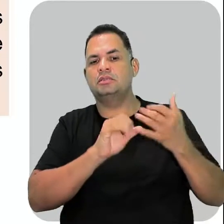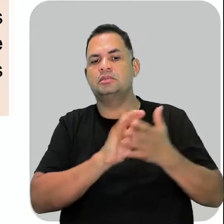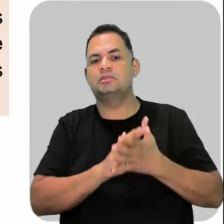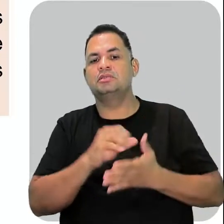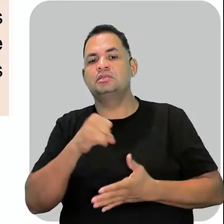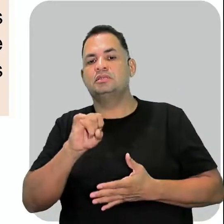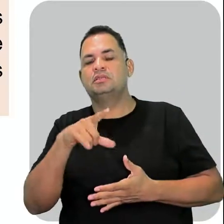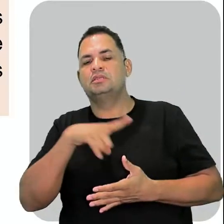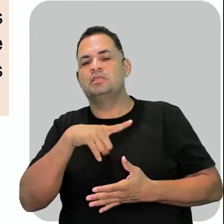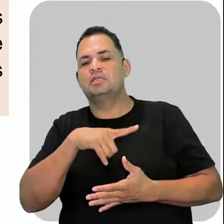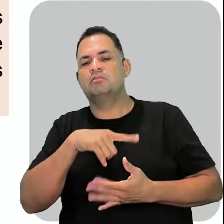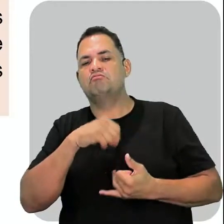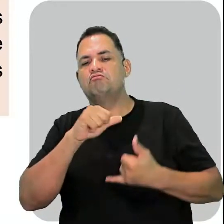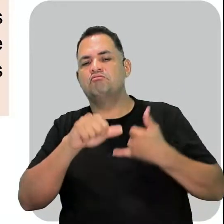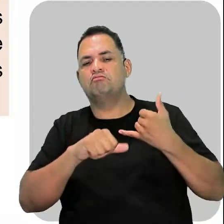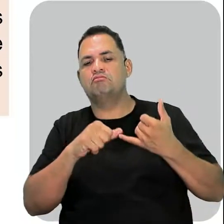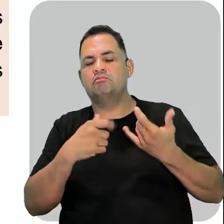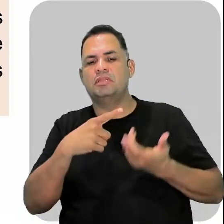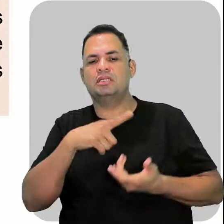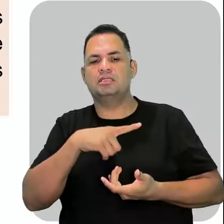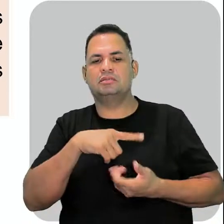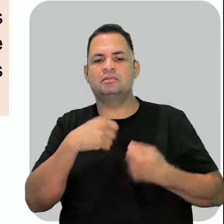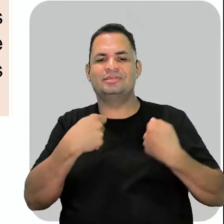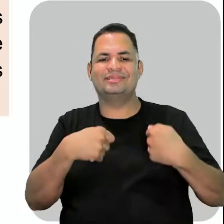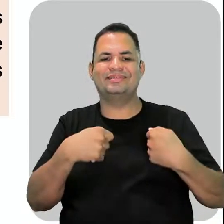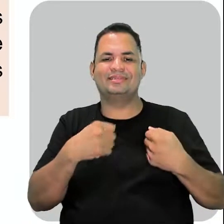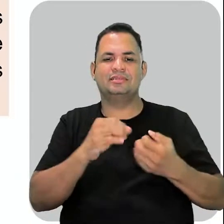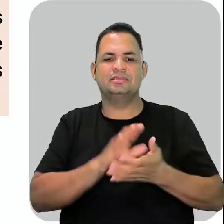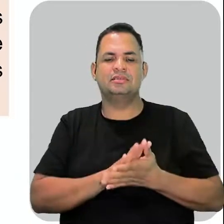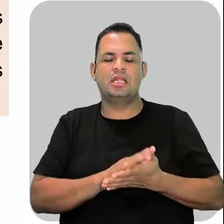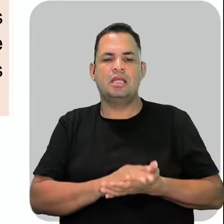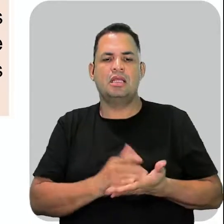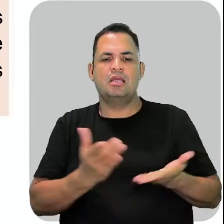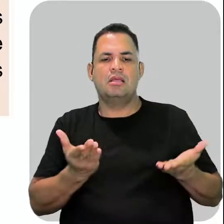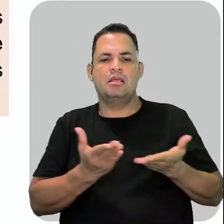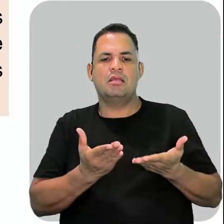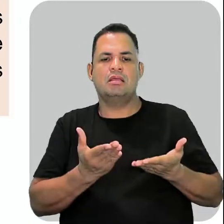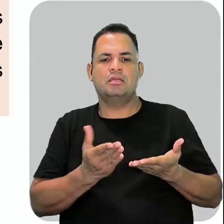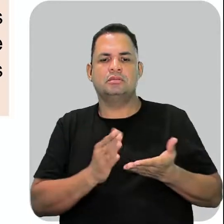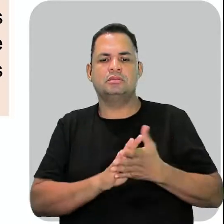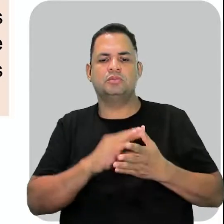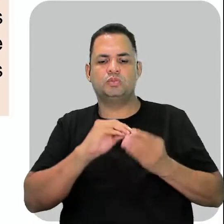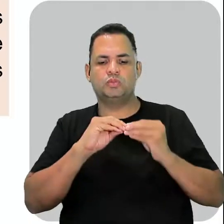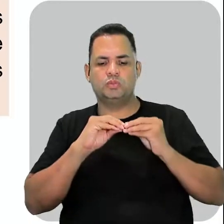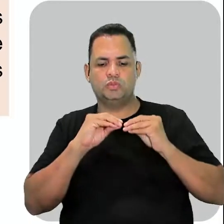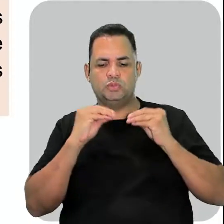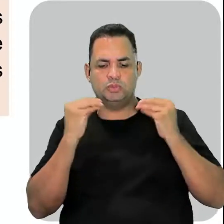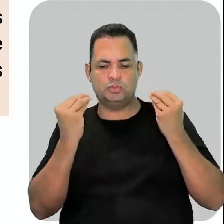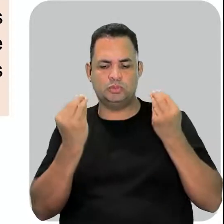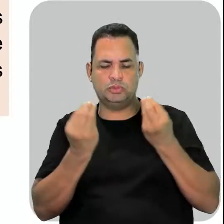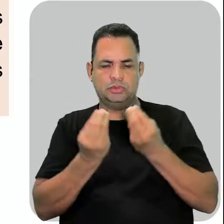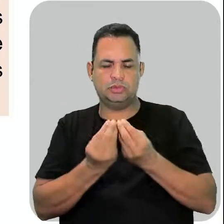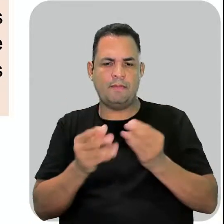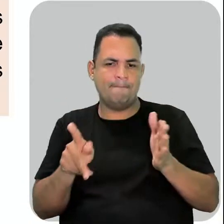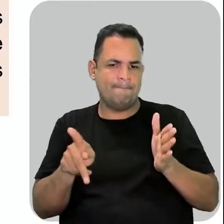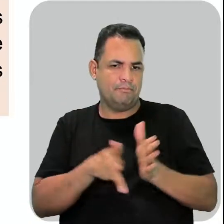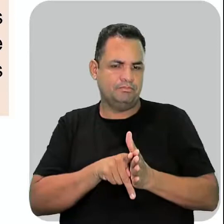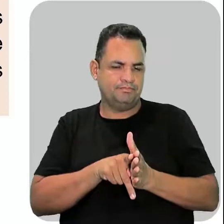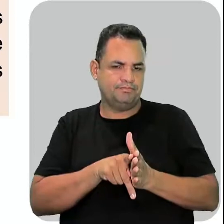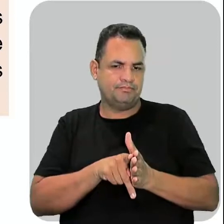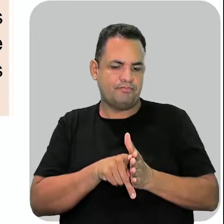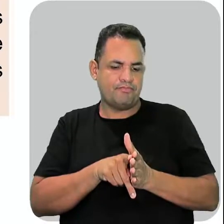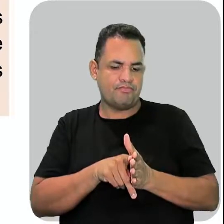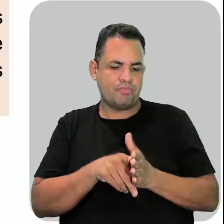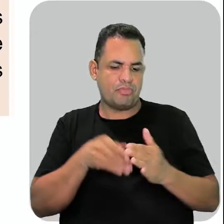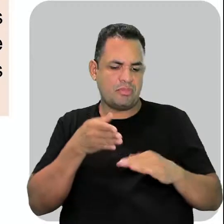uma reação que, para ocorrer, ela precisa estar na presença de substâncias específicas que